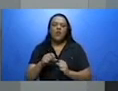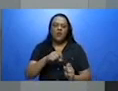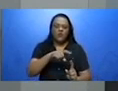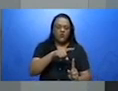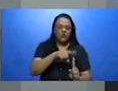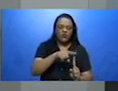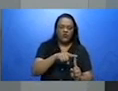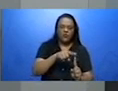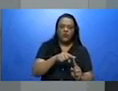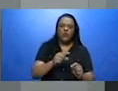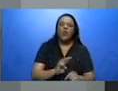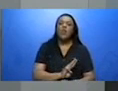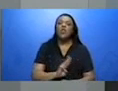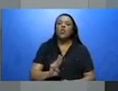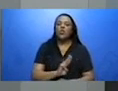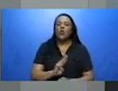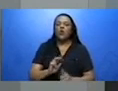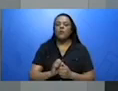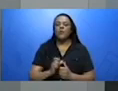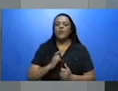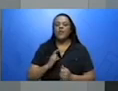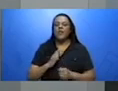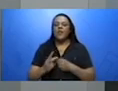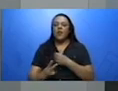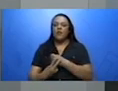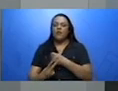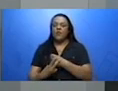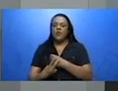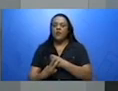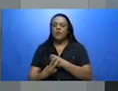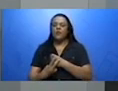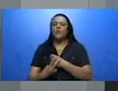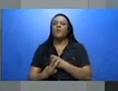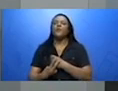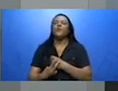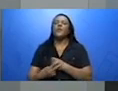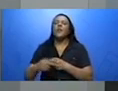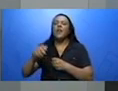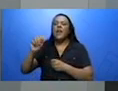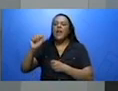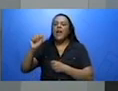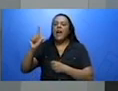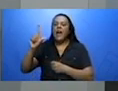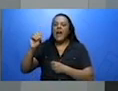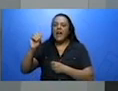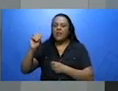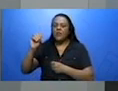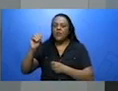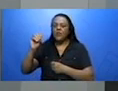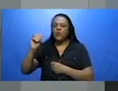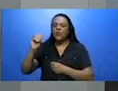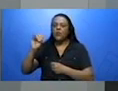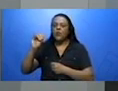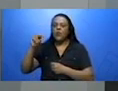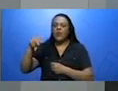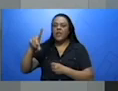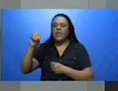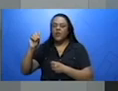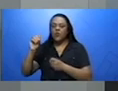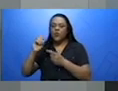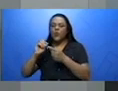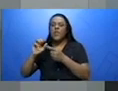infinitivo, particípio e o gerúndio. Vamos dar uma olhadinha como que vai ficar? Para